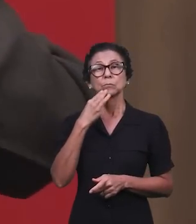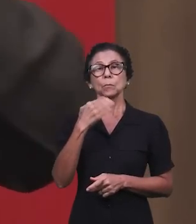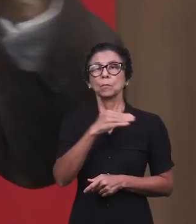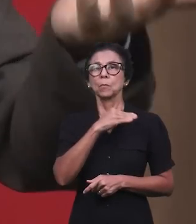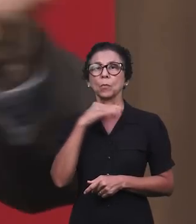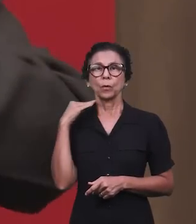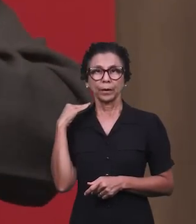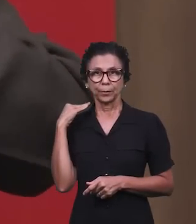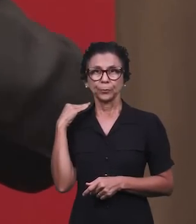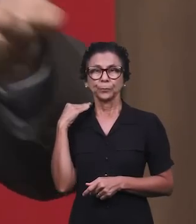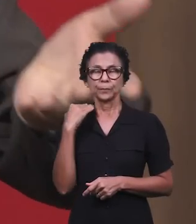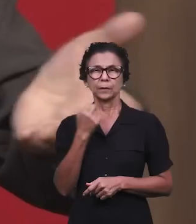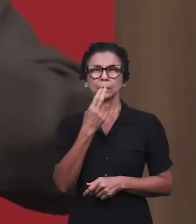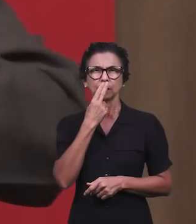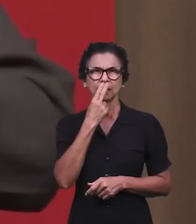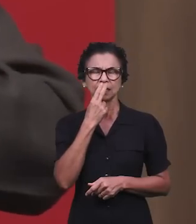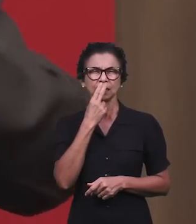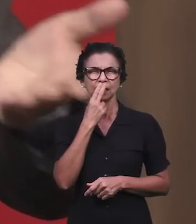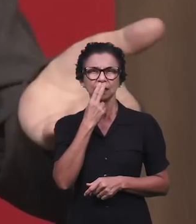dos 7 milhões,